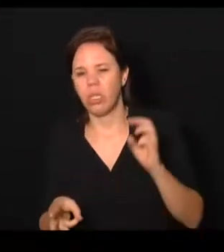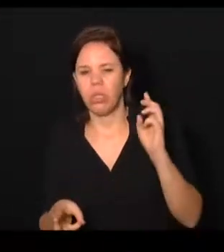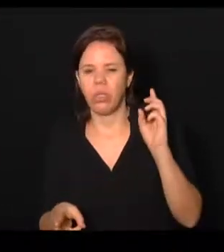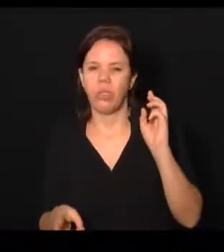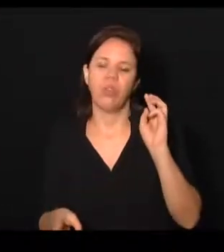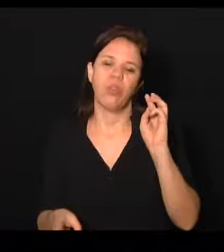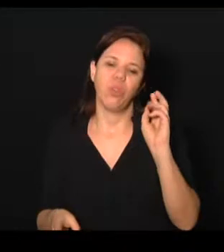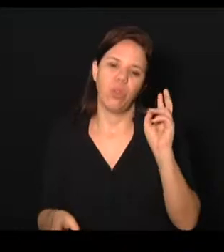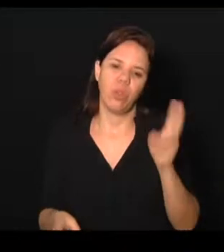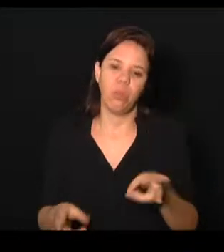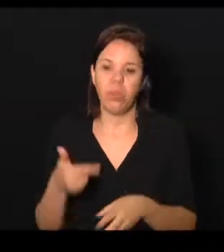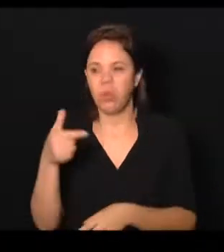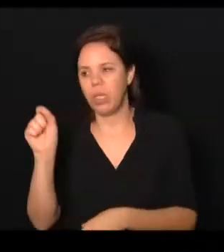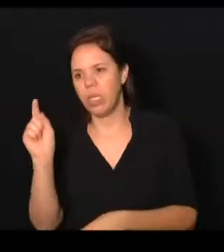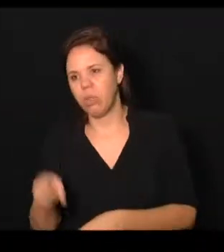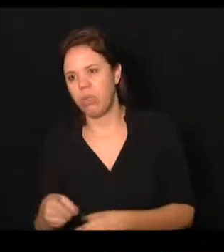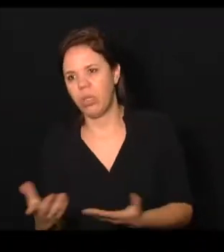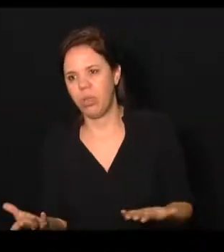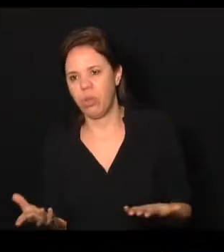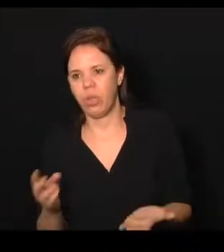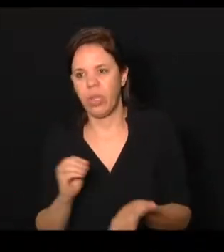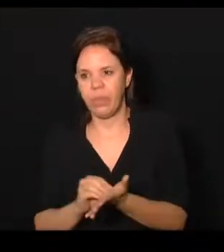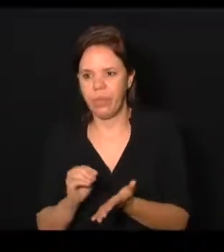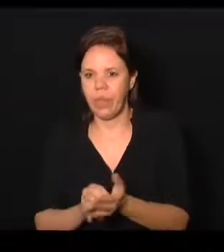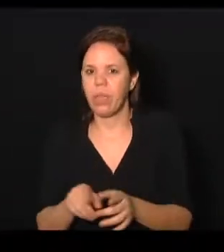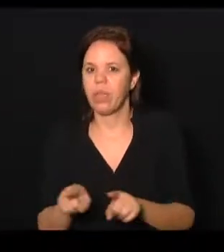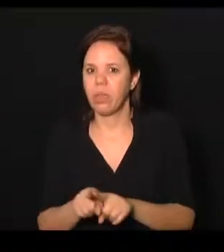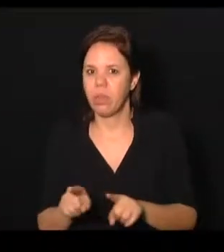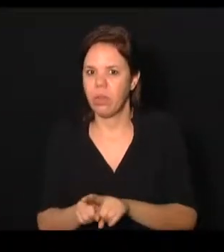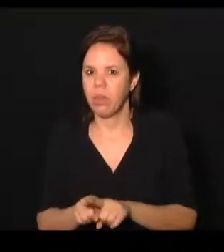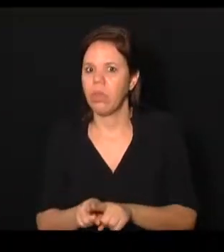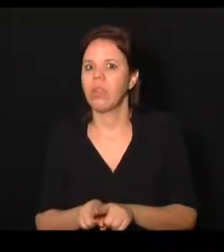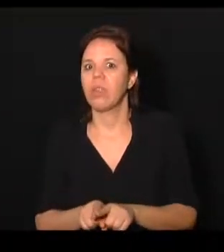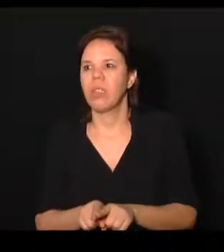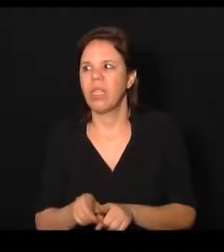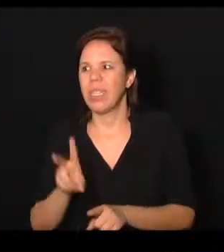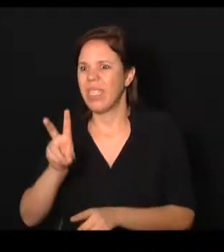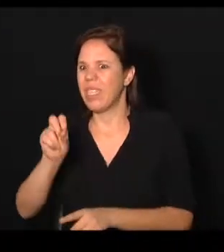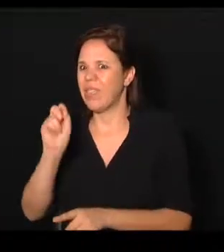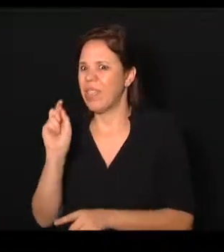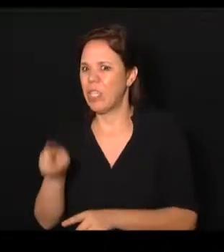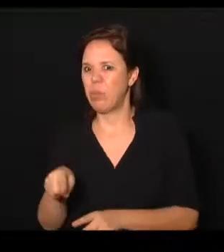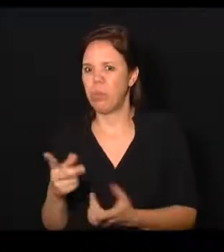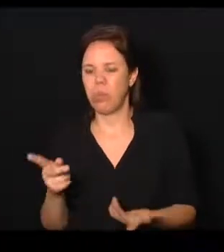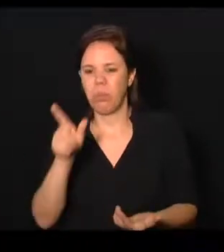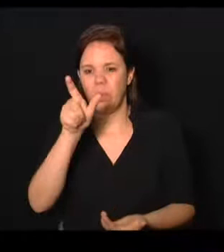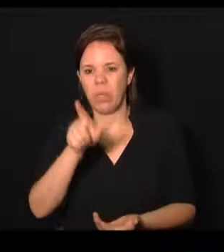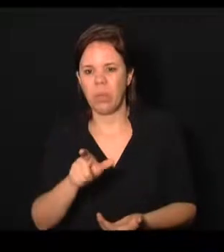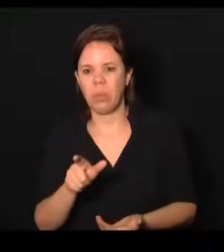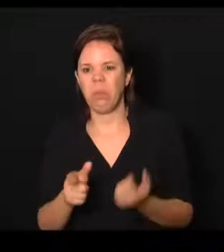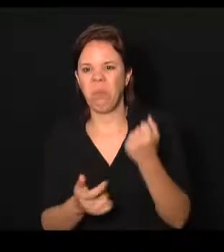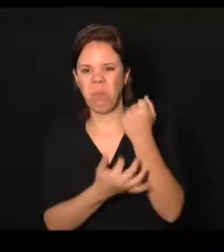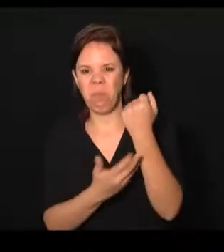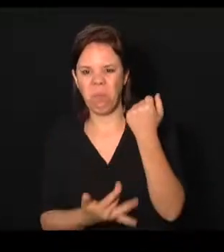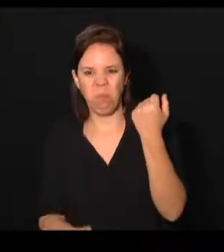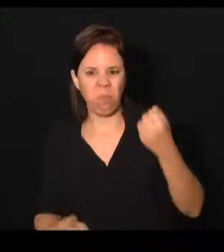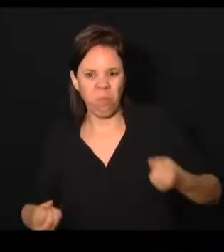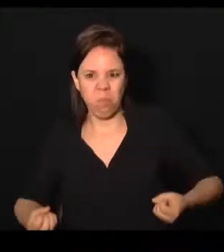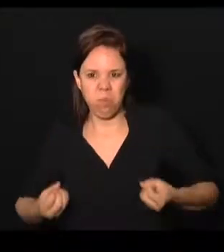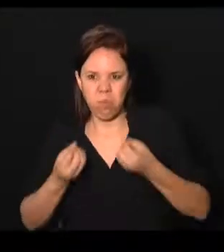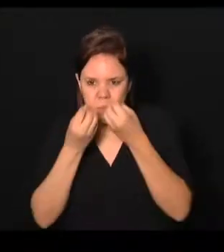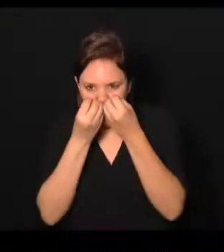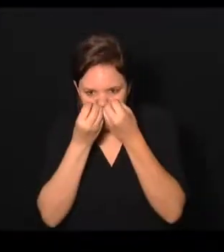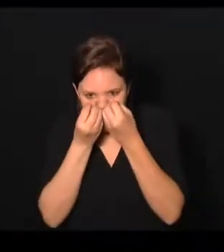mil. E, cientificamente, a gente sabe que quando atinge um número de 20 mil, a chance de você ter sangramentos espontâneos